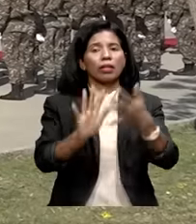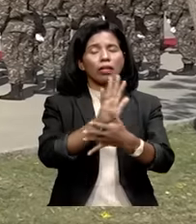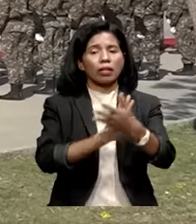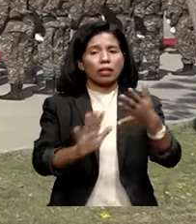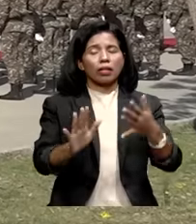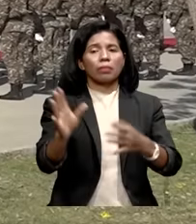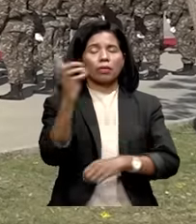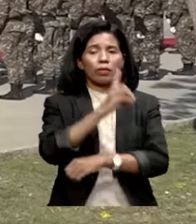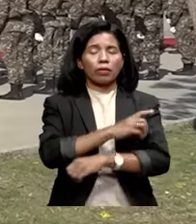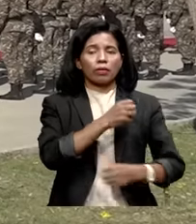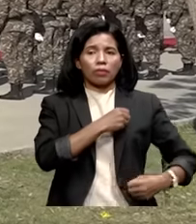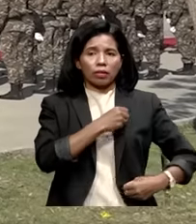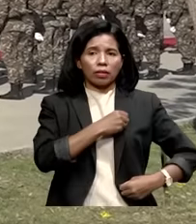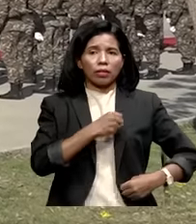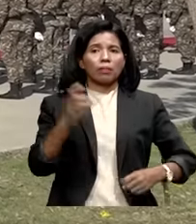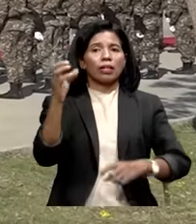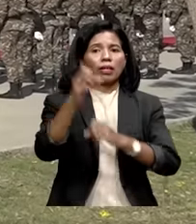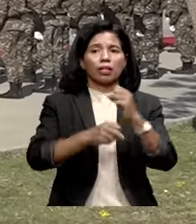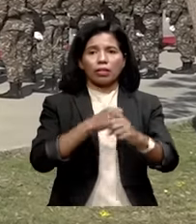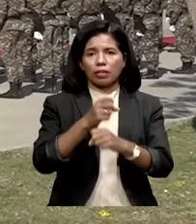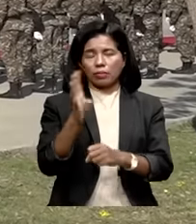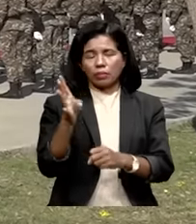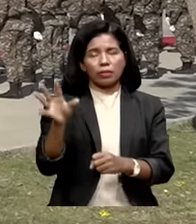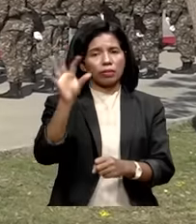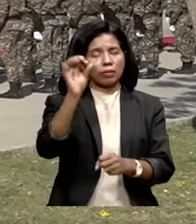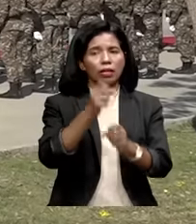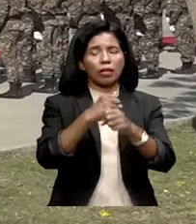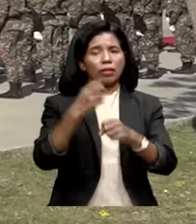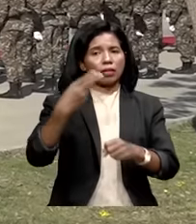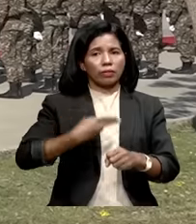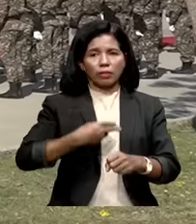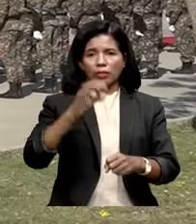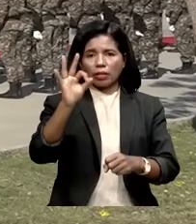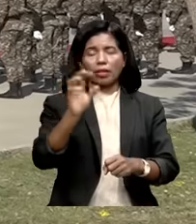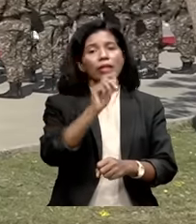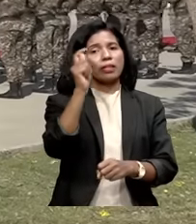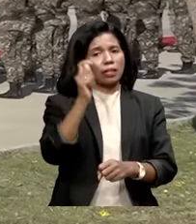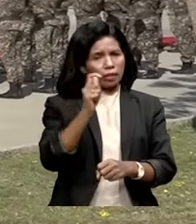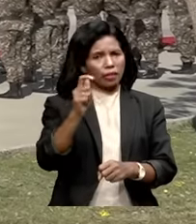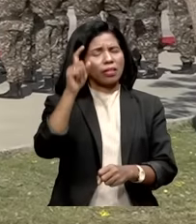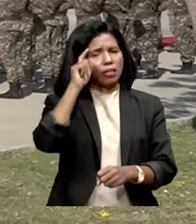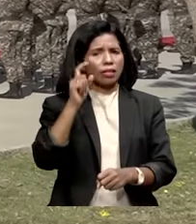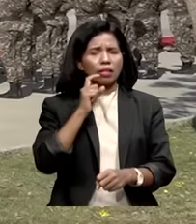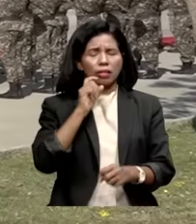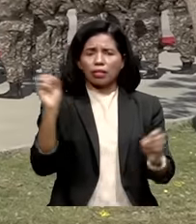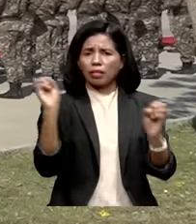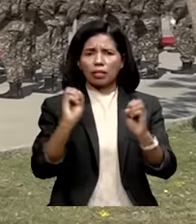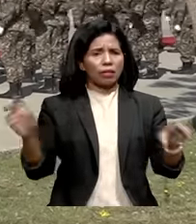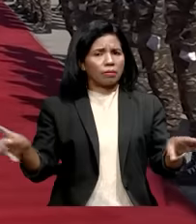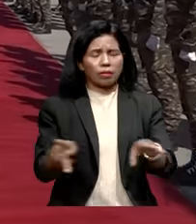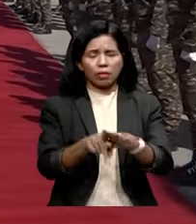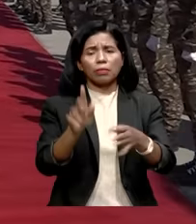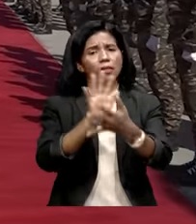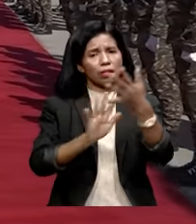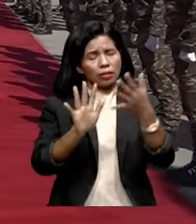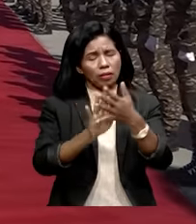falentil, Badala Hatno Recensia, Nebehalau e a quarteira-general Fatuhada, Terça, né. Mas bem, Kairala Sana Guzmão, na marca presença e a cerimônia,